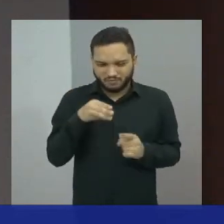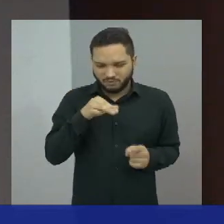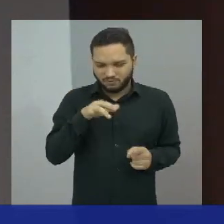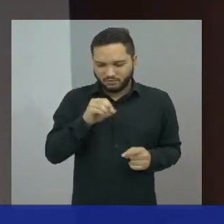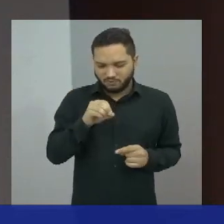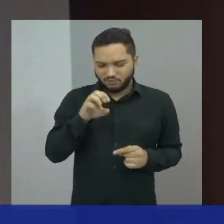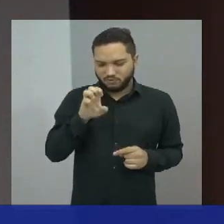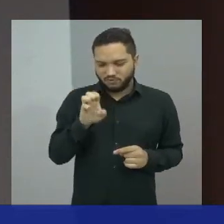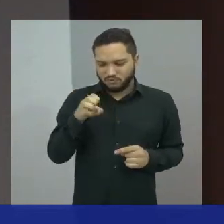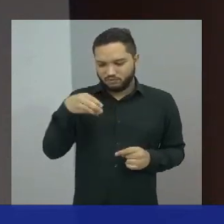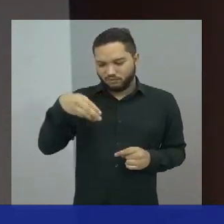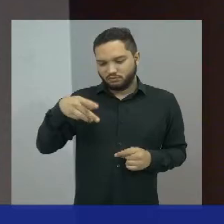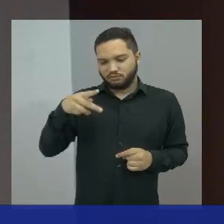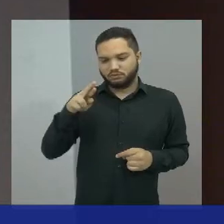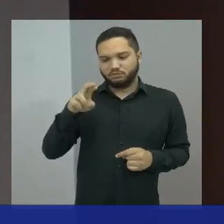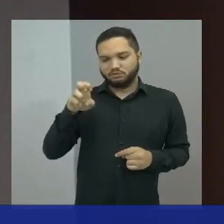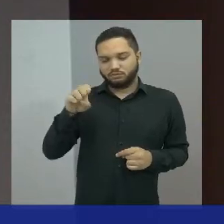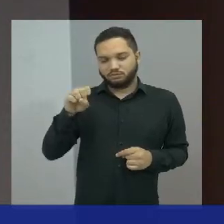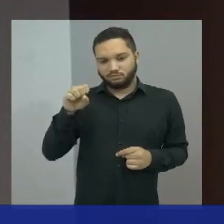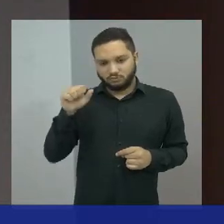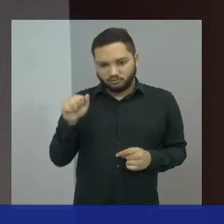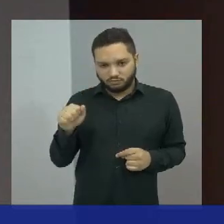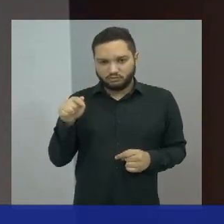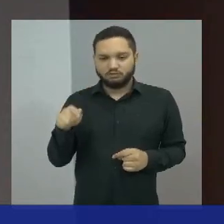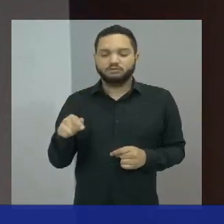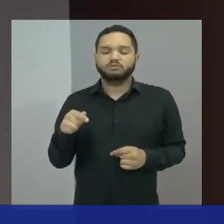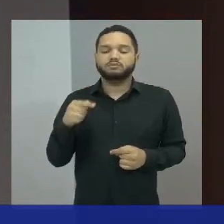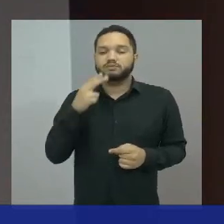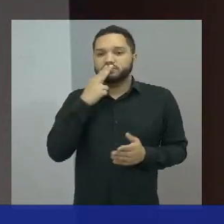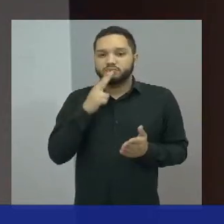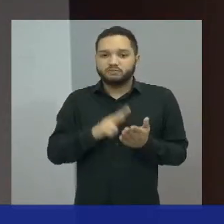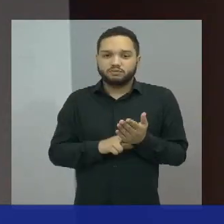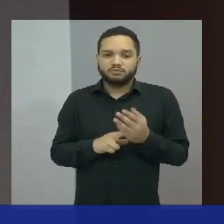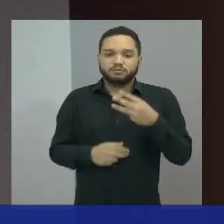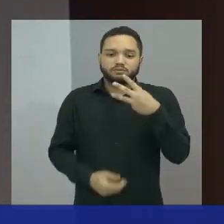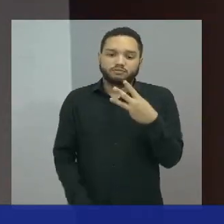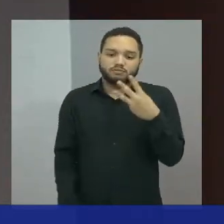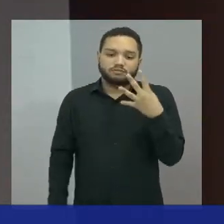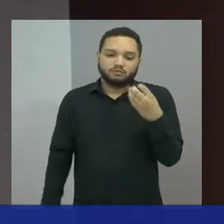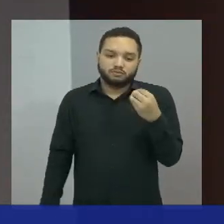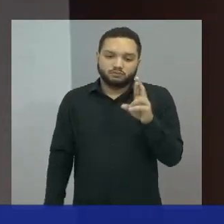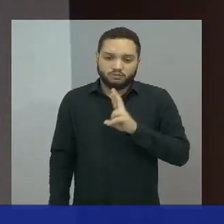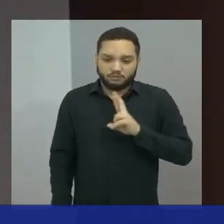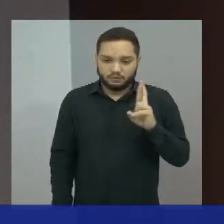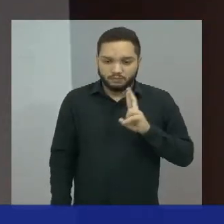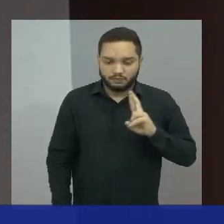individual, o valor da multa será de R$ 340.